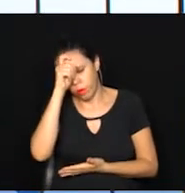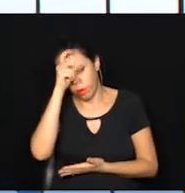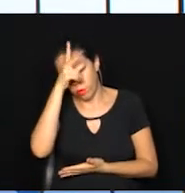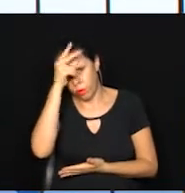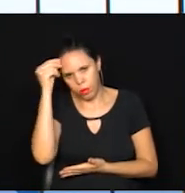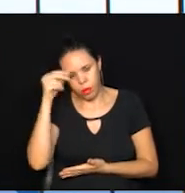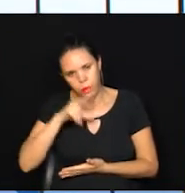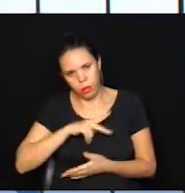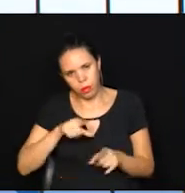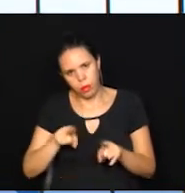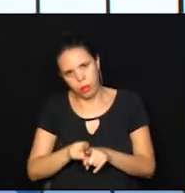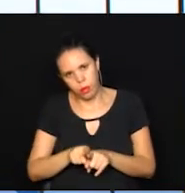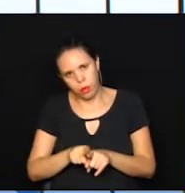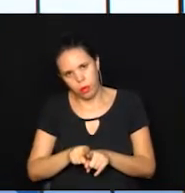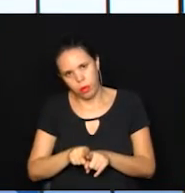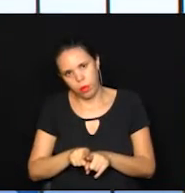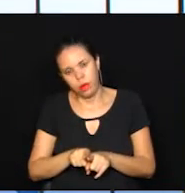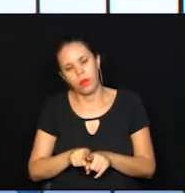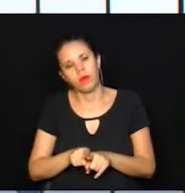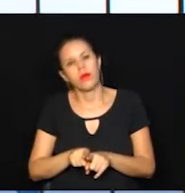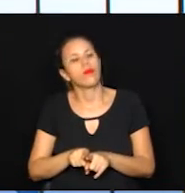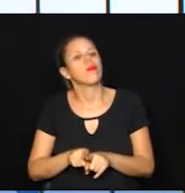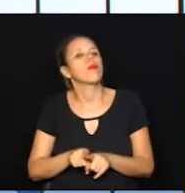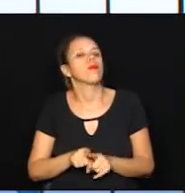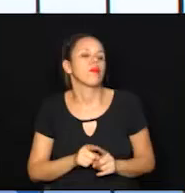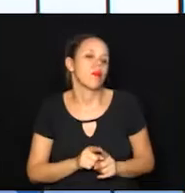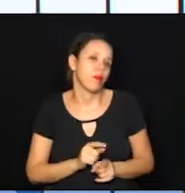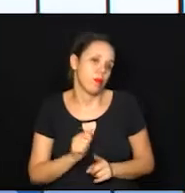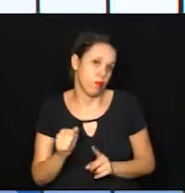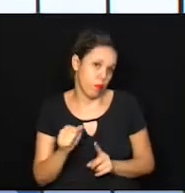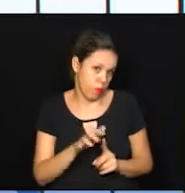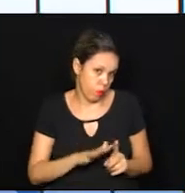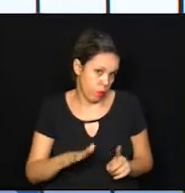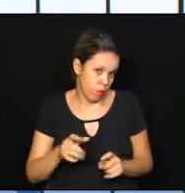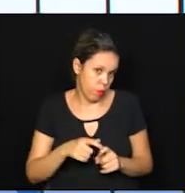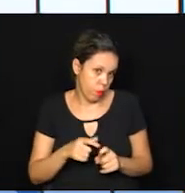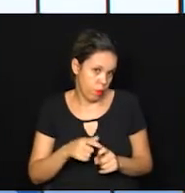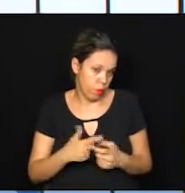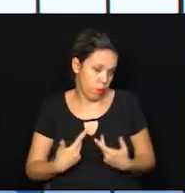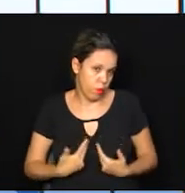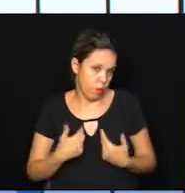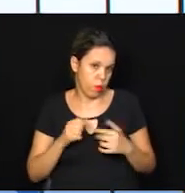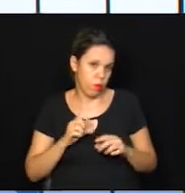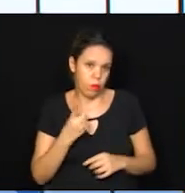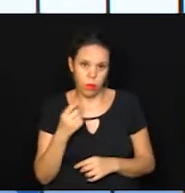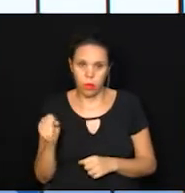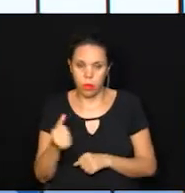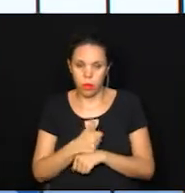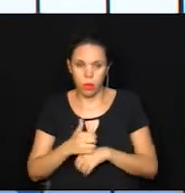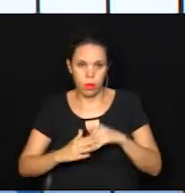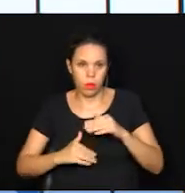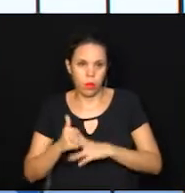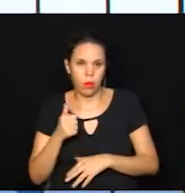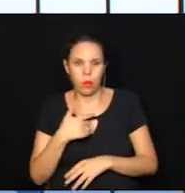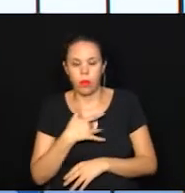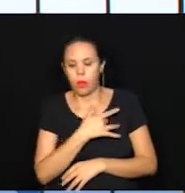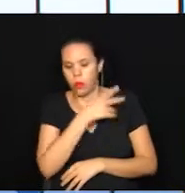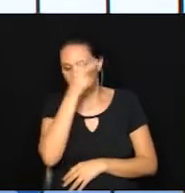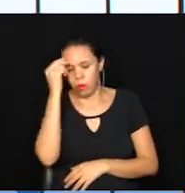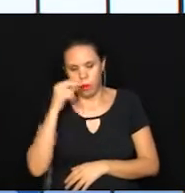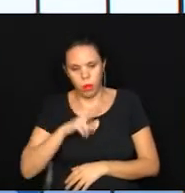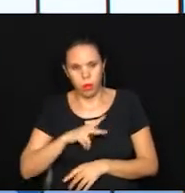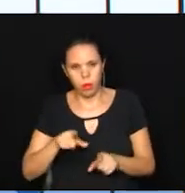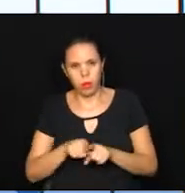Por isso, a Sociedade de Medicina e Cirurgia de Campinas, em conjunto com 18 serviços de saúde pública e